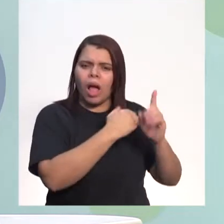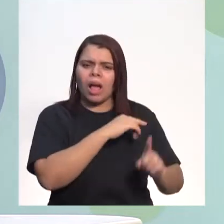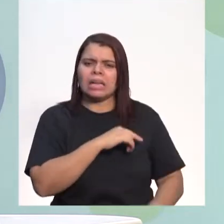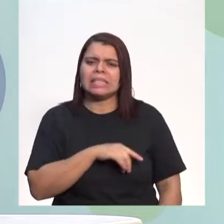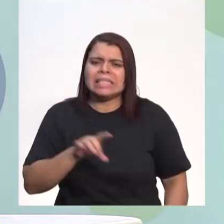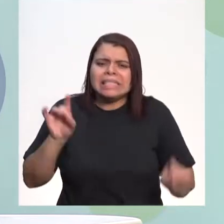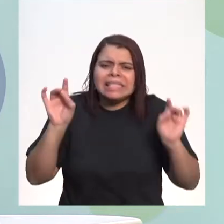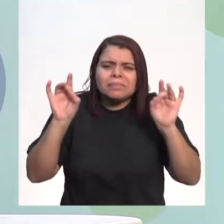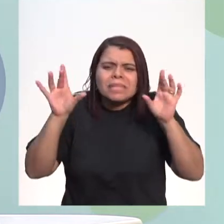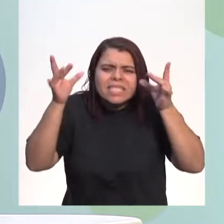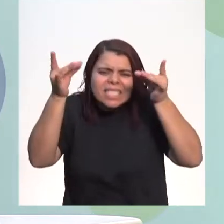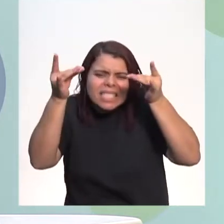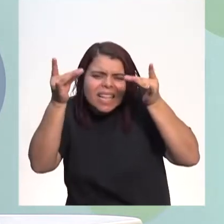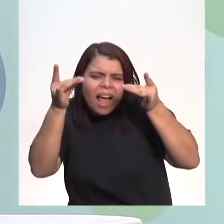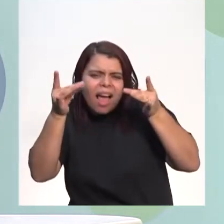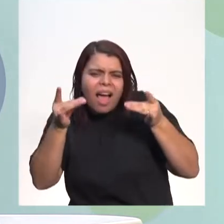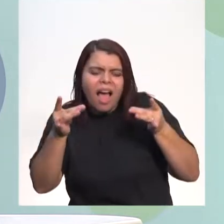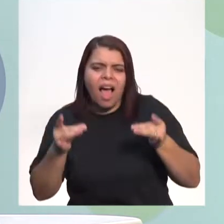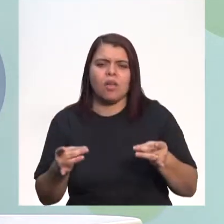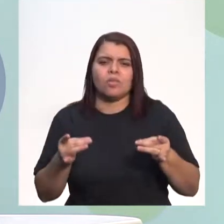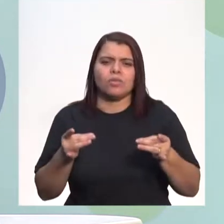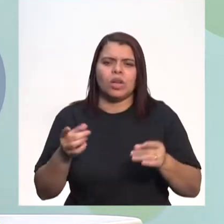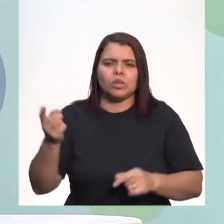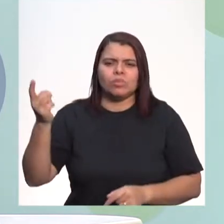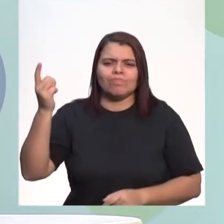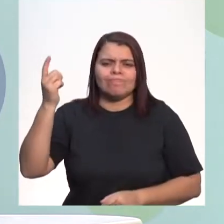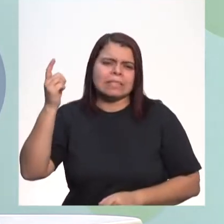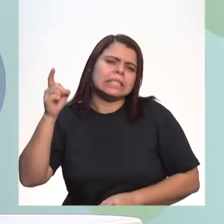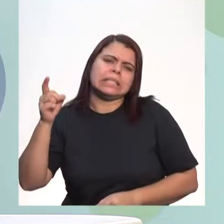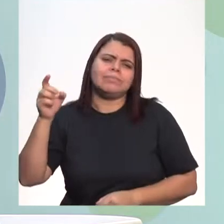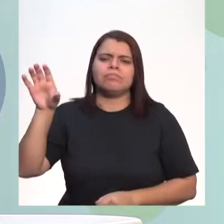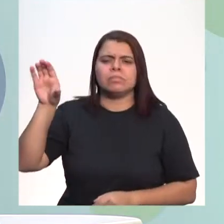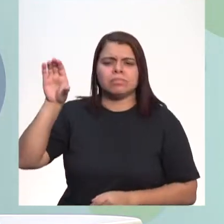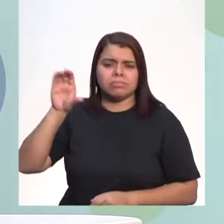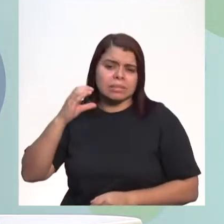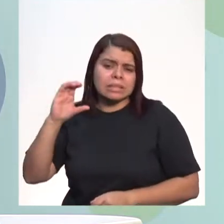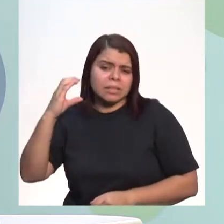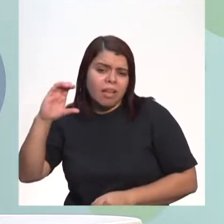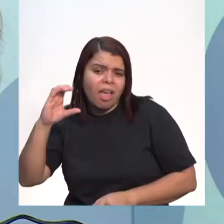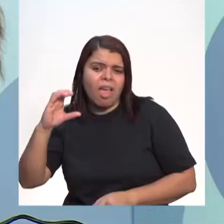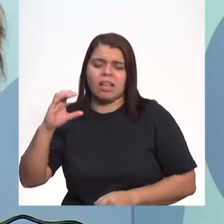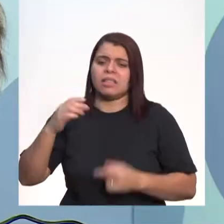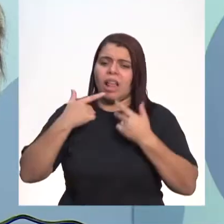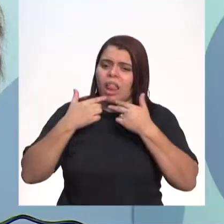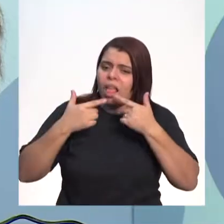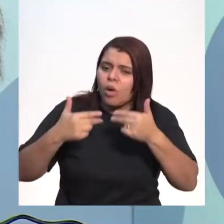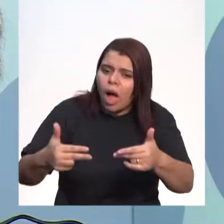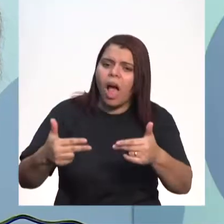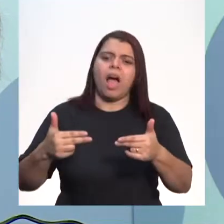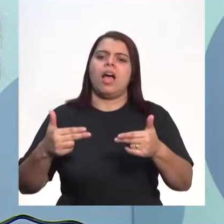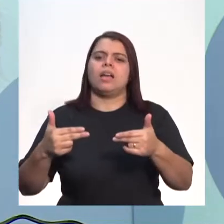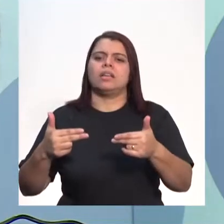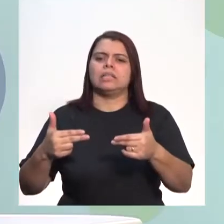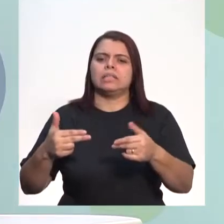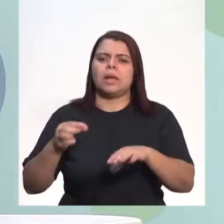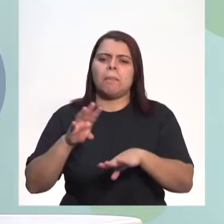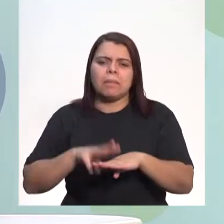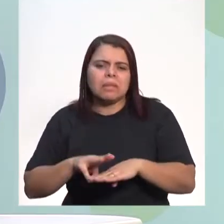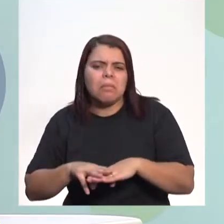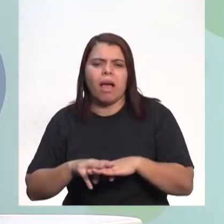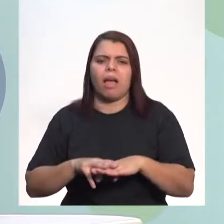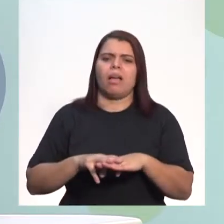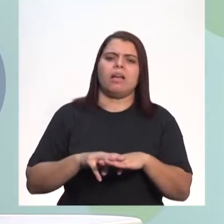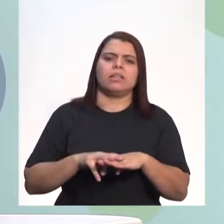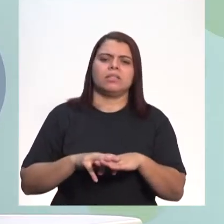curriculares e de áreas de conhecimento. Então, temos pautas específicas para a área de linguagem, ciências humanas, ciências da